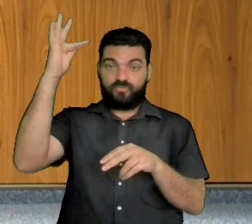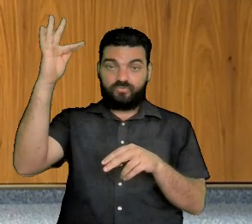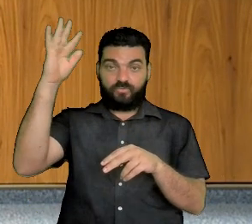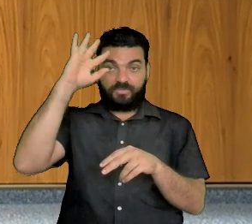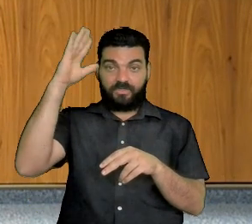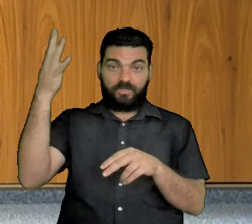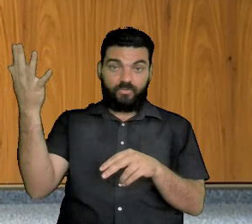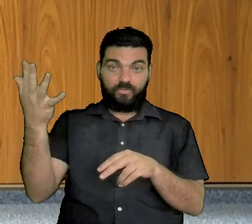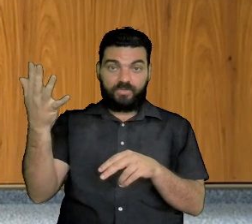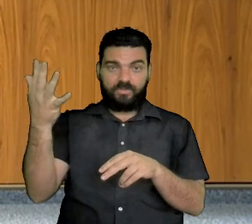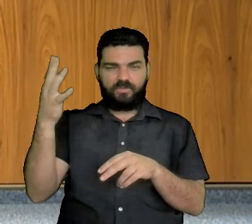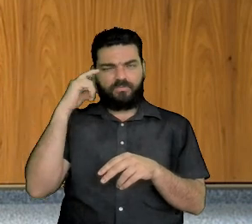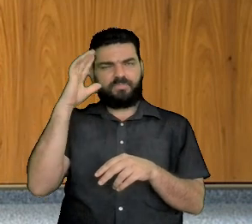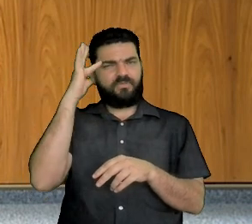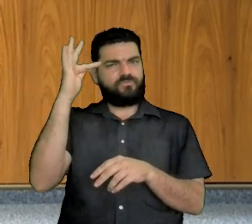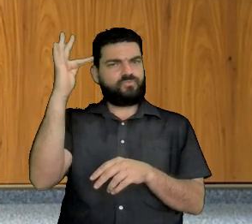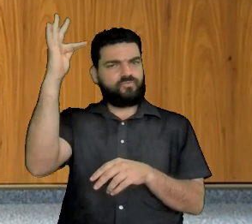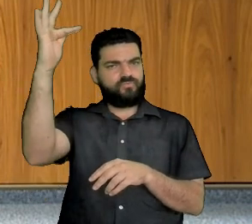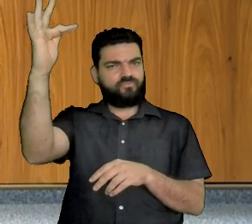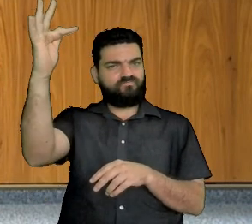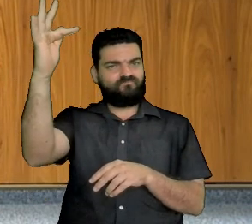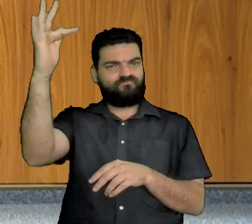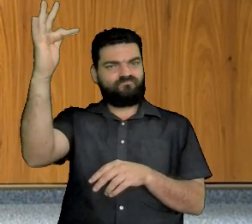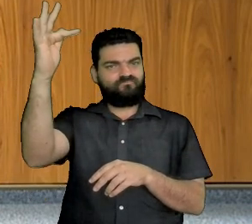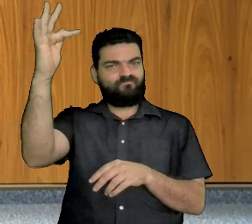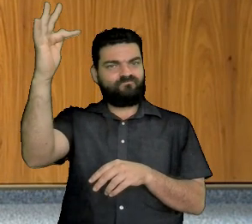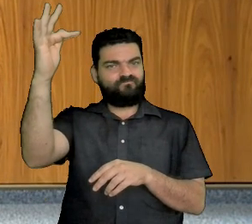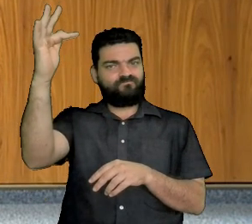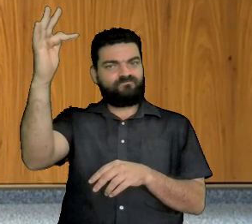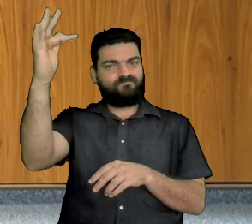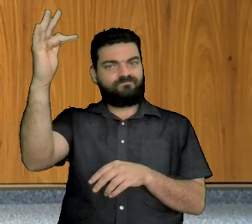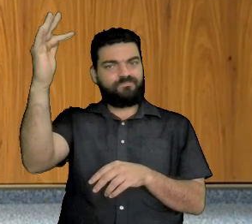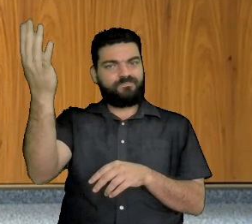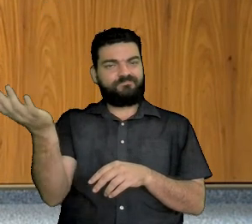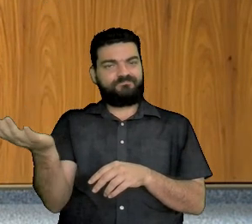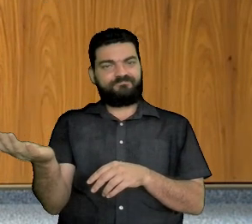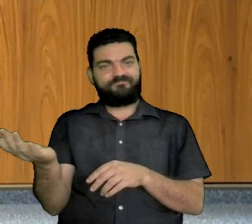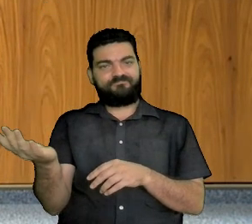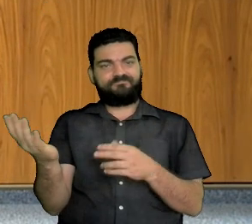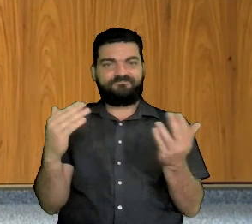Então, o futuro, não vejo